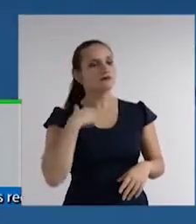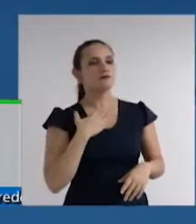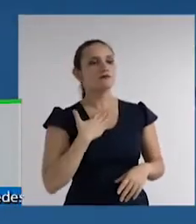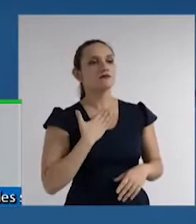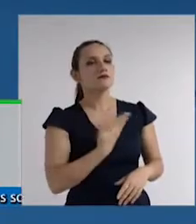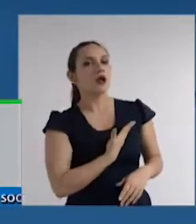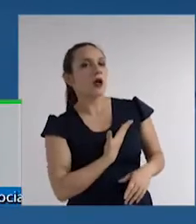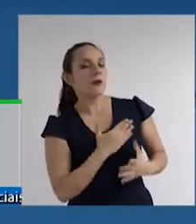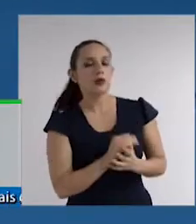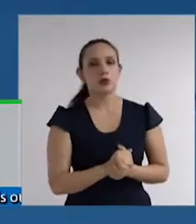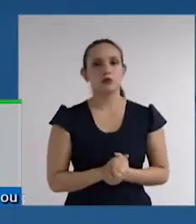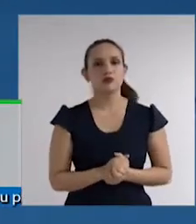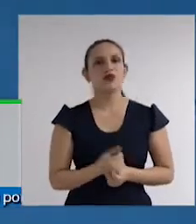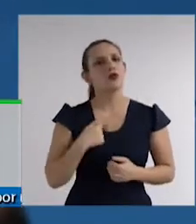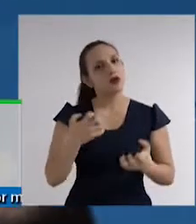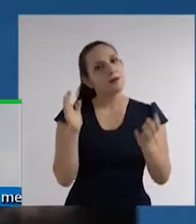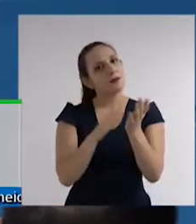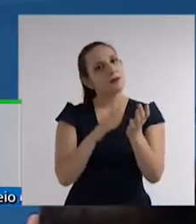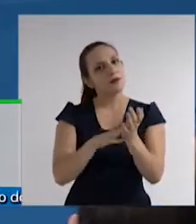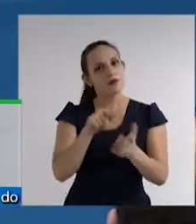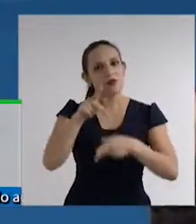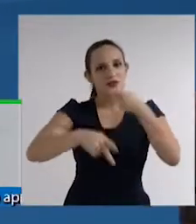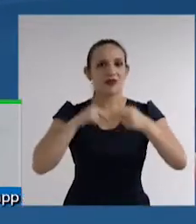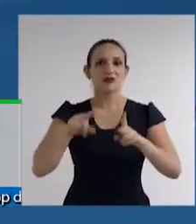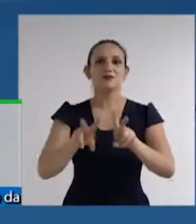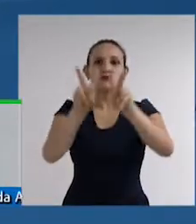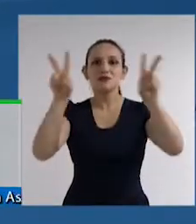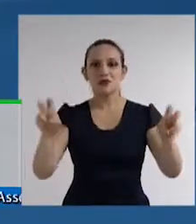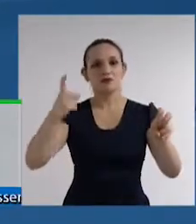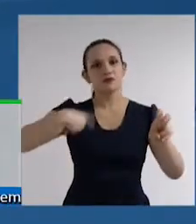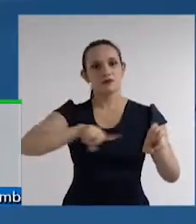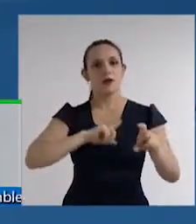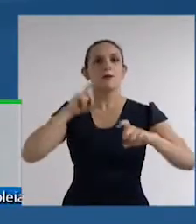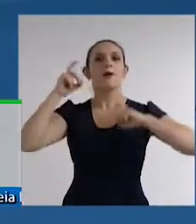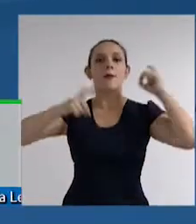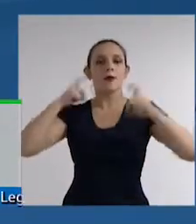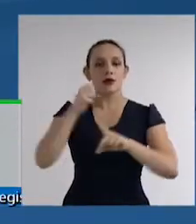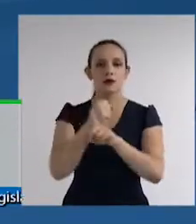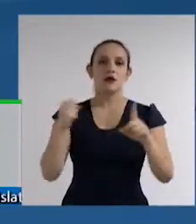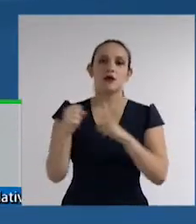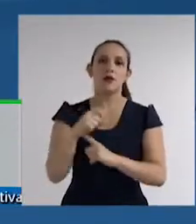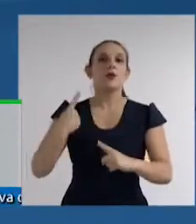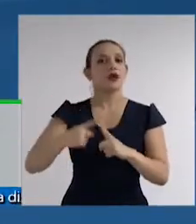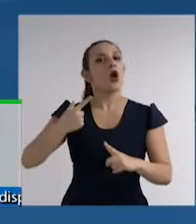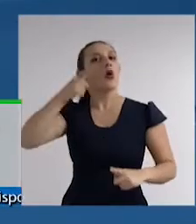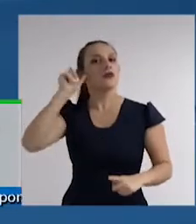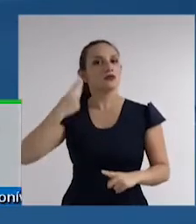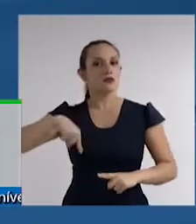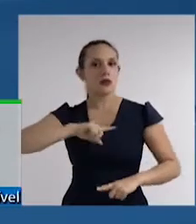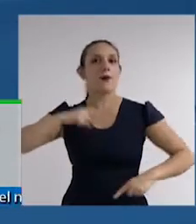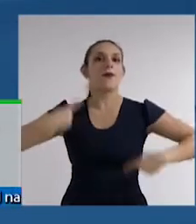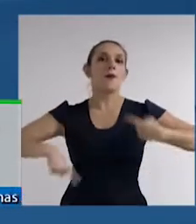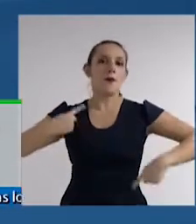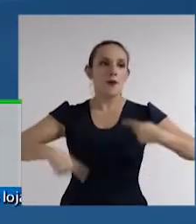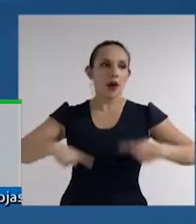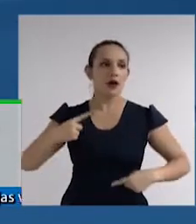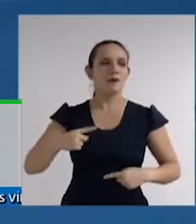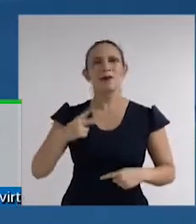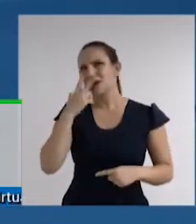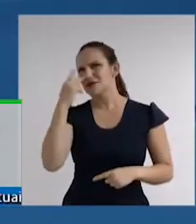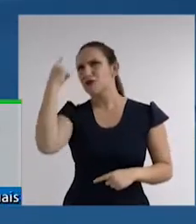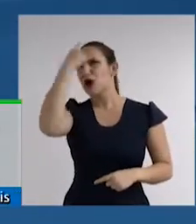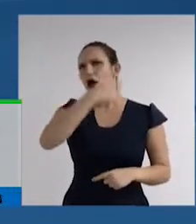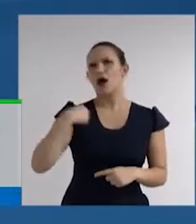amigo, quero parabenizá-lo. Esse é um assunto que preocupa a nossa sociedade. Ontem nós debatemos aqui por mais de 1